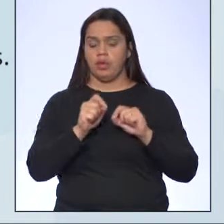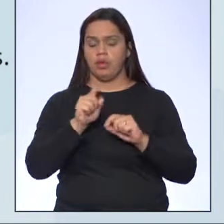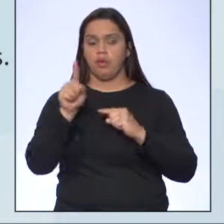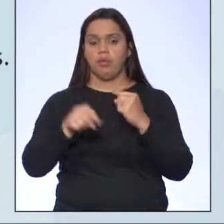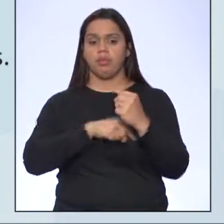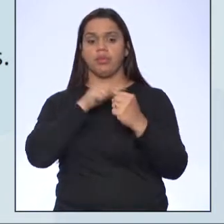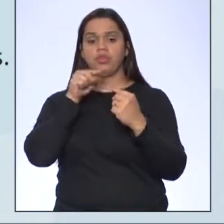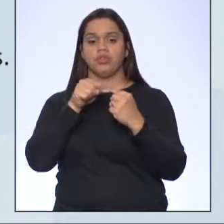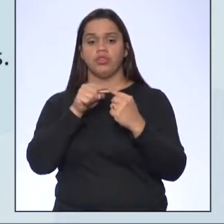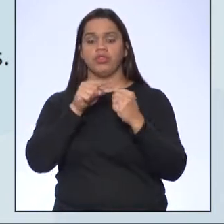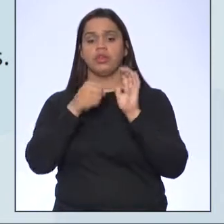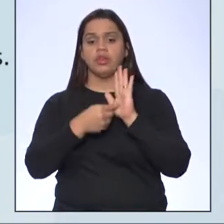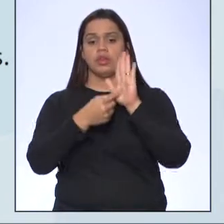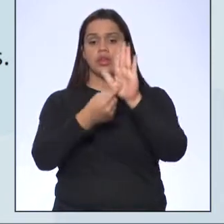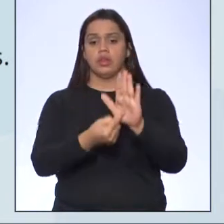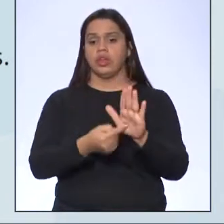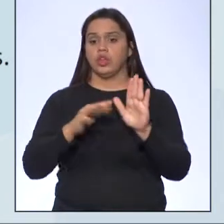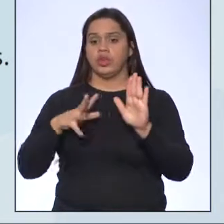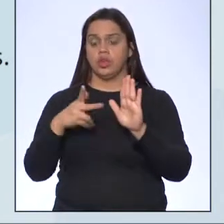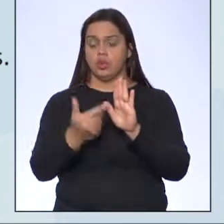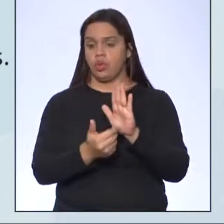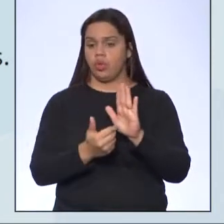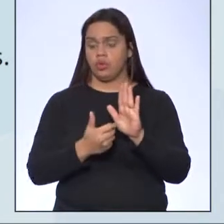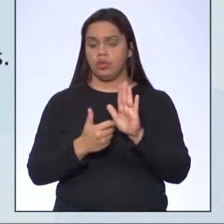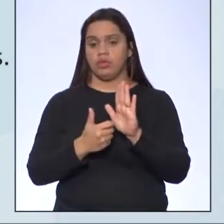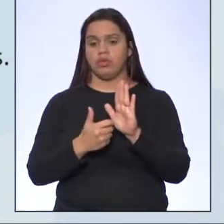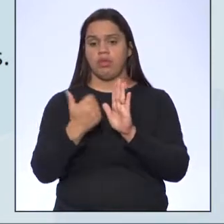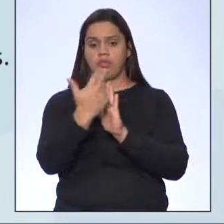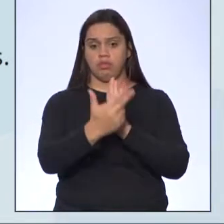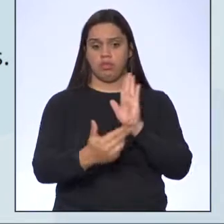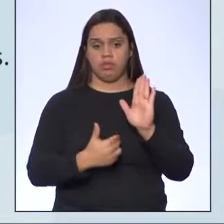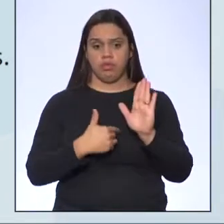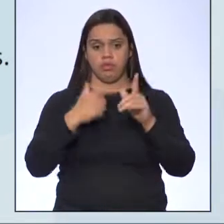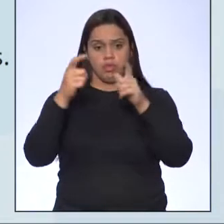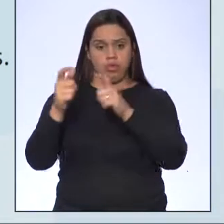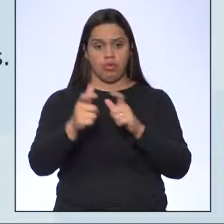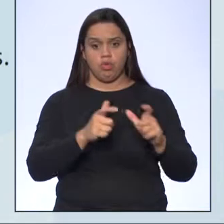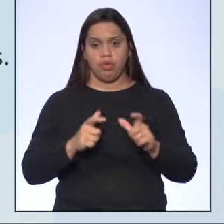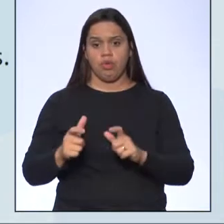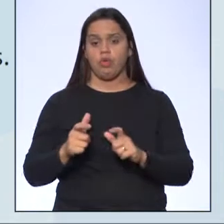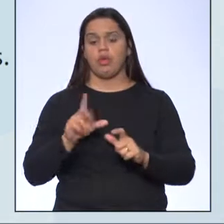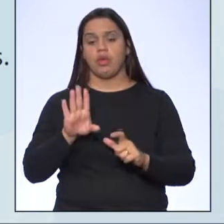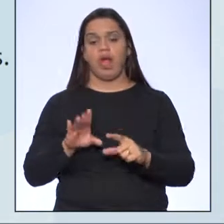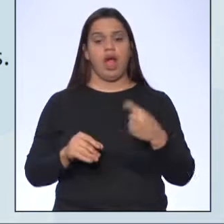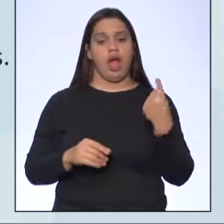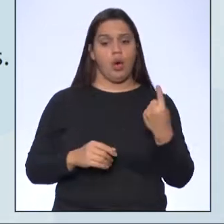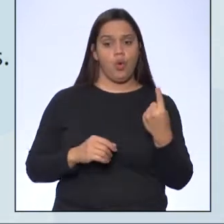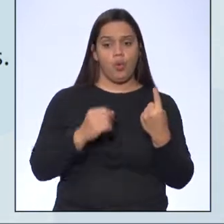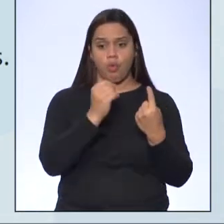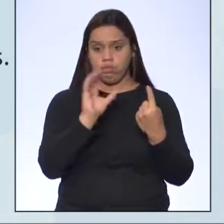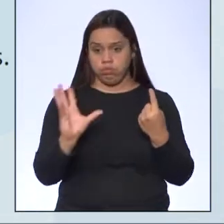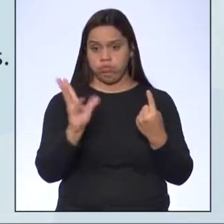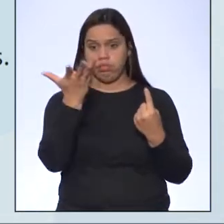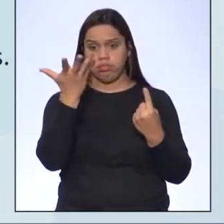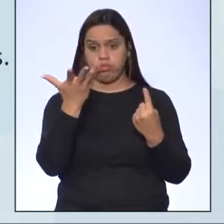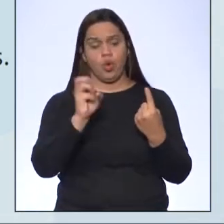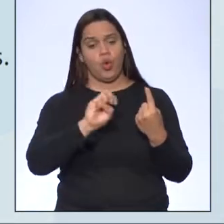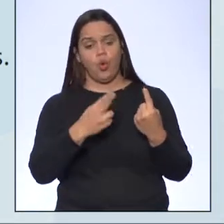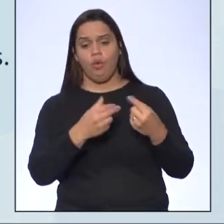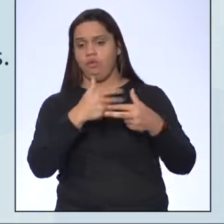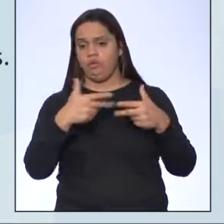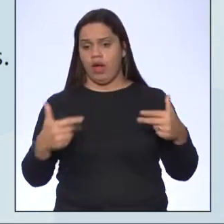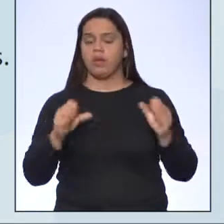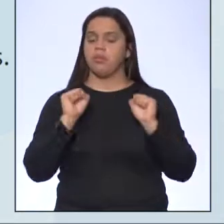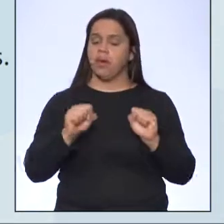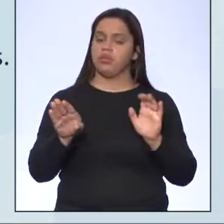gerar a representação das informações geográficas referentes a um ou vários fenômenos que podem ser físicos